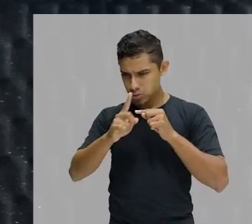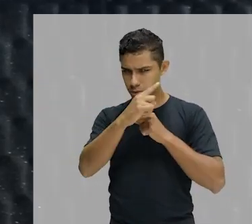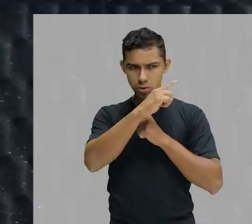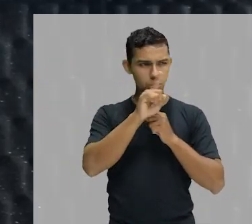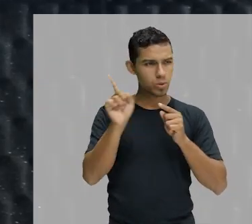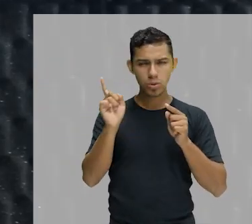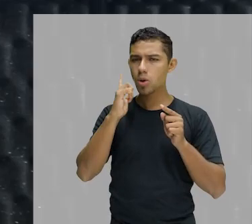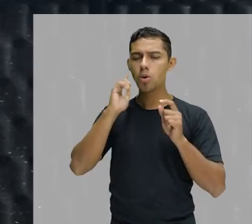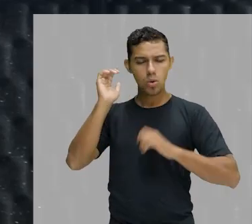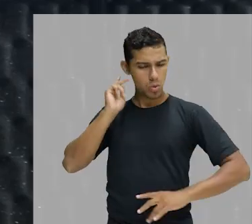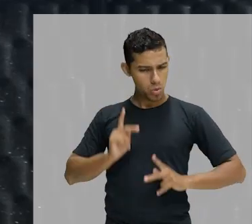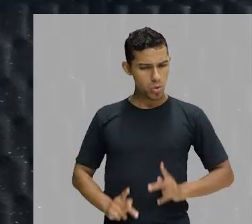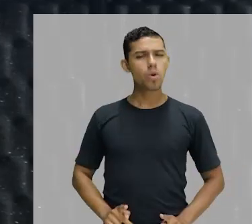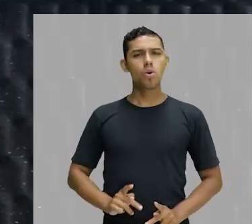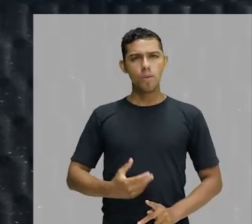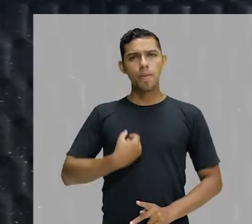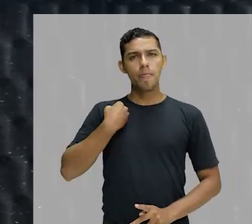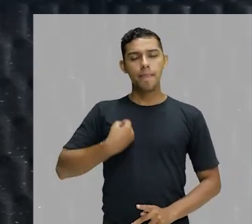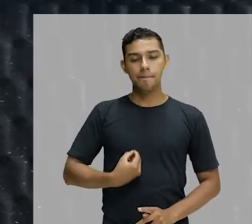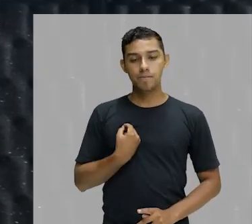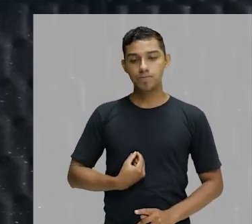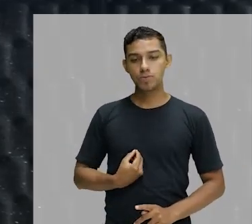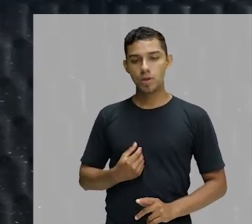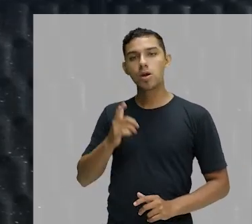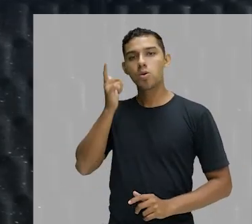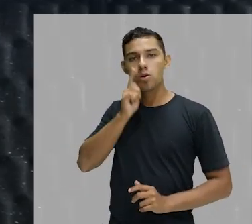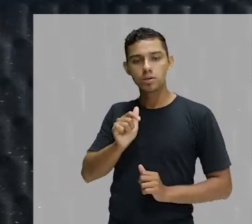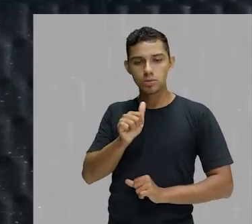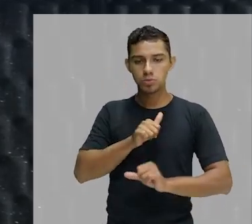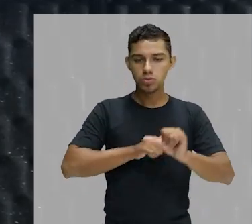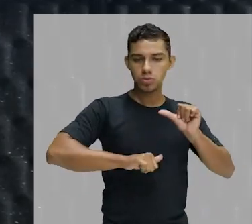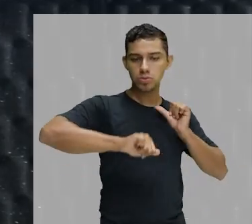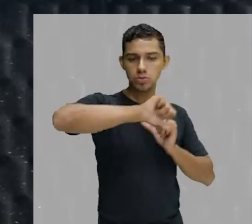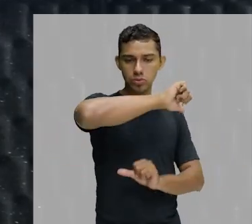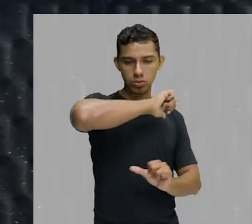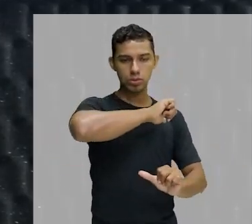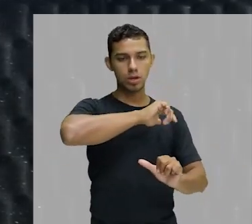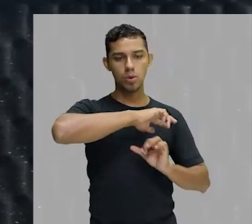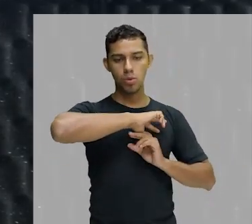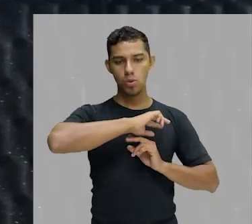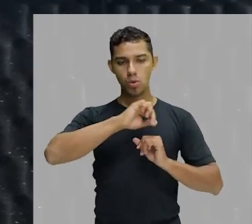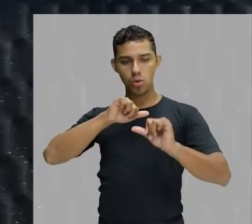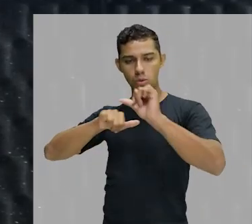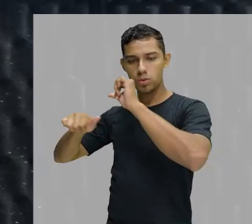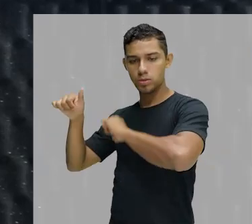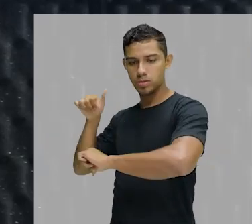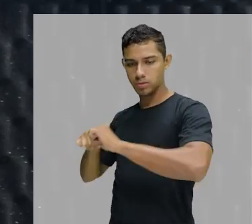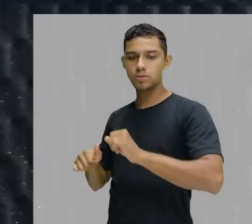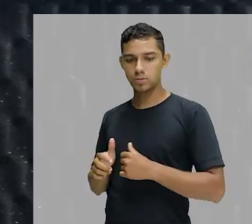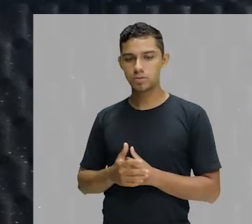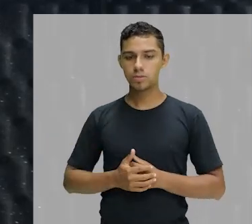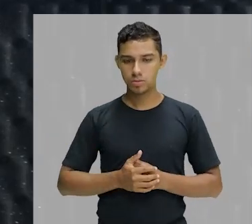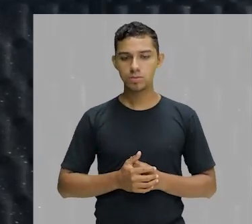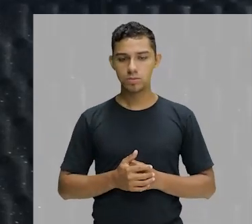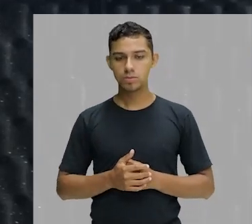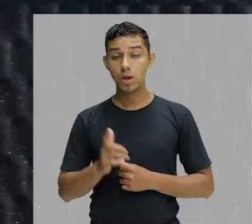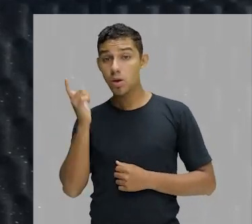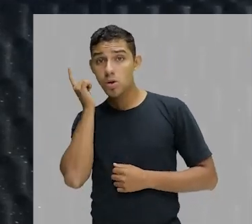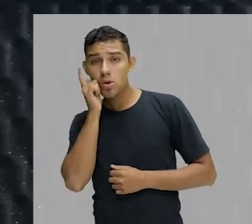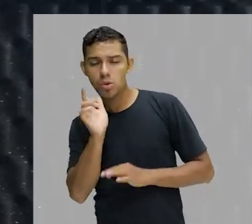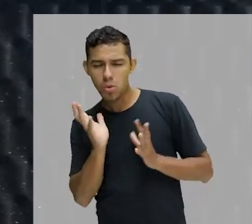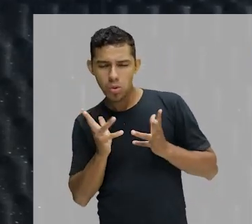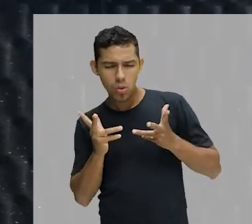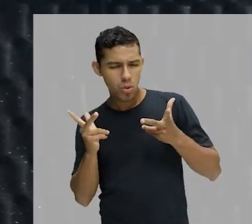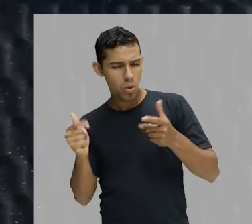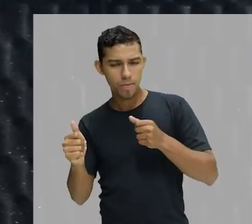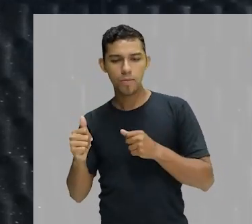se posicionar. De repente ela modifica algum movimento, ela realiza algum movimento para buscar o quê?